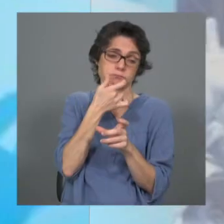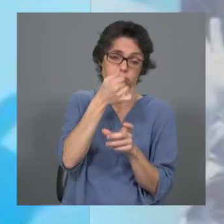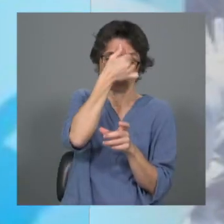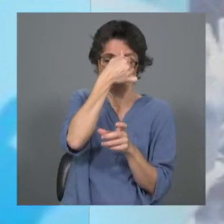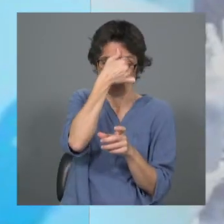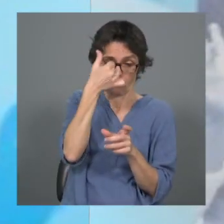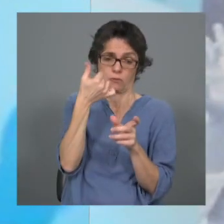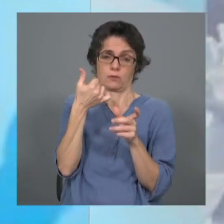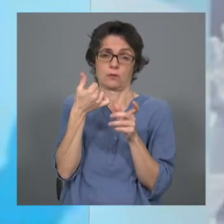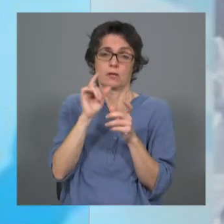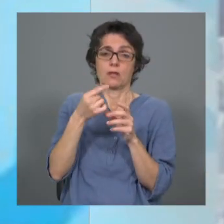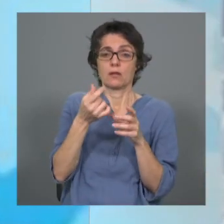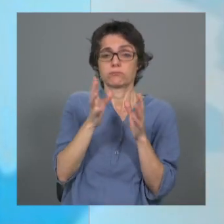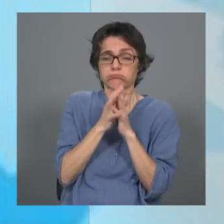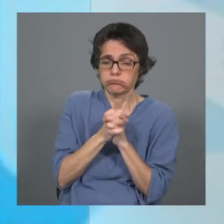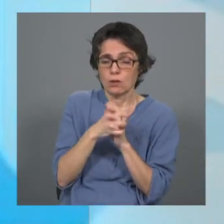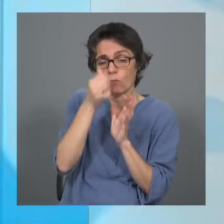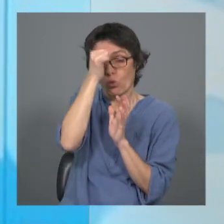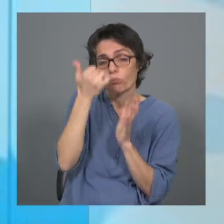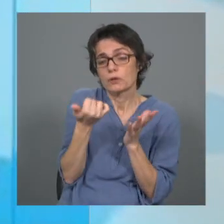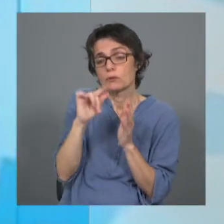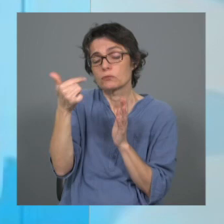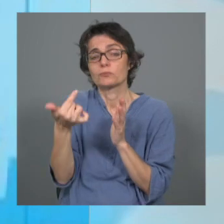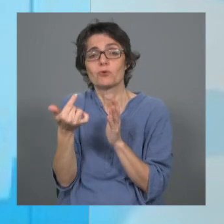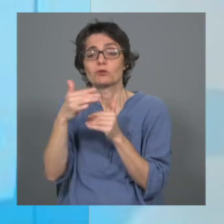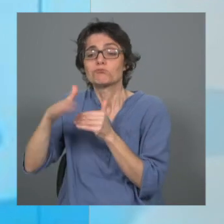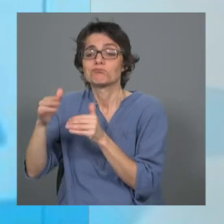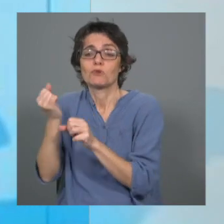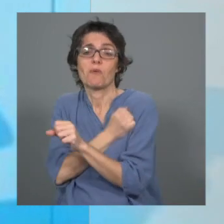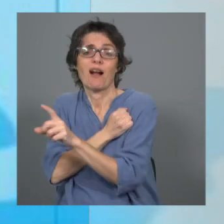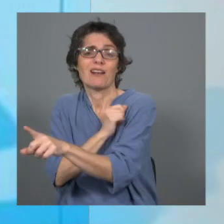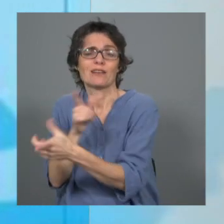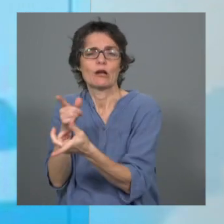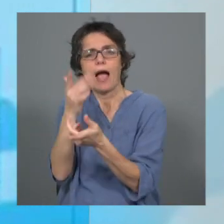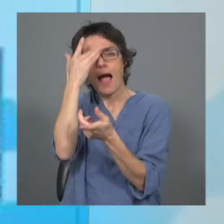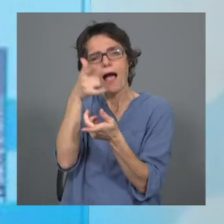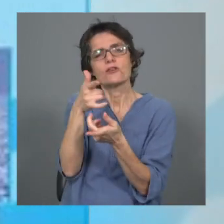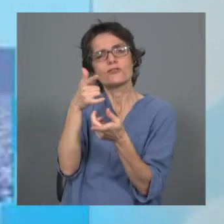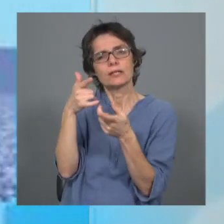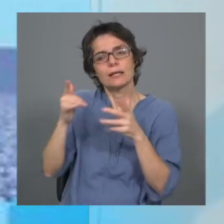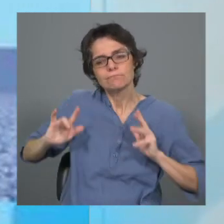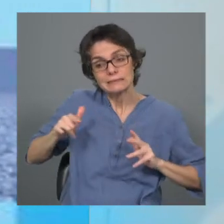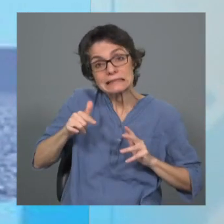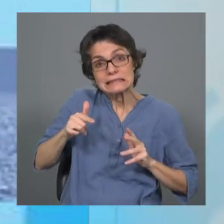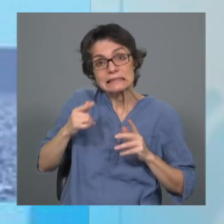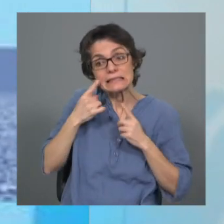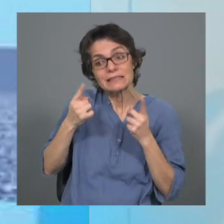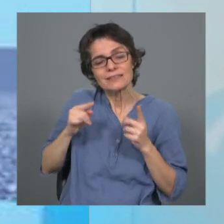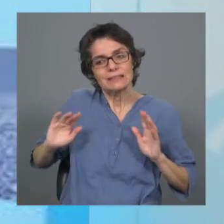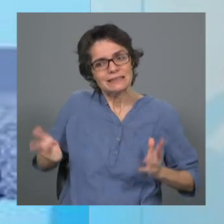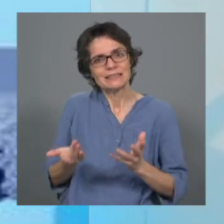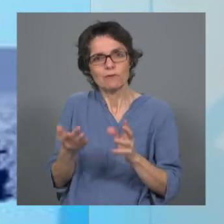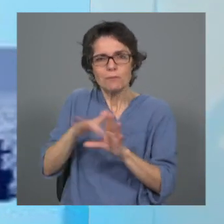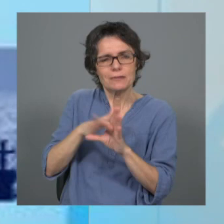casa. Este dinamismo do sínodo trouxe o encontro do pequeno grupo, trouxe a partilha que se